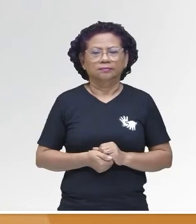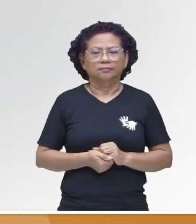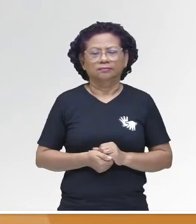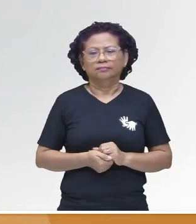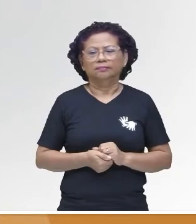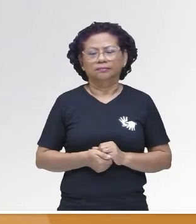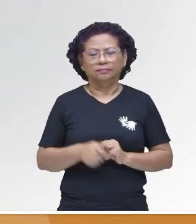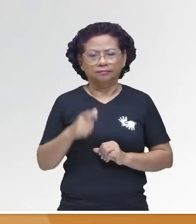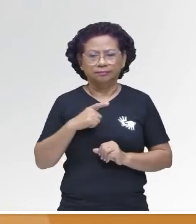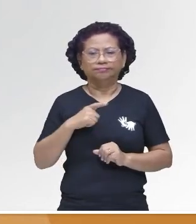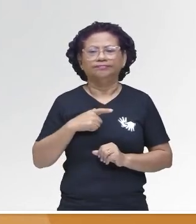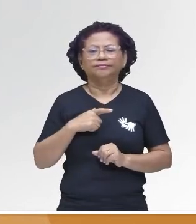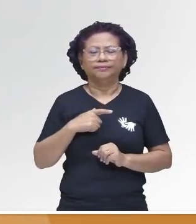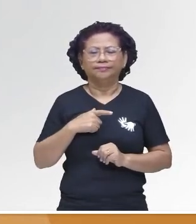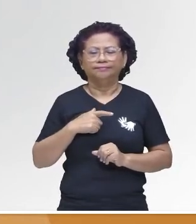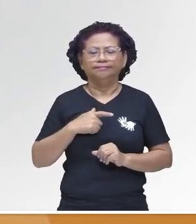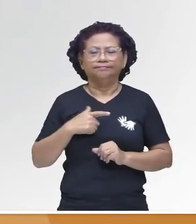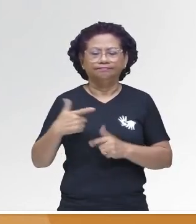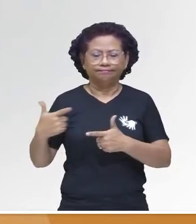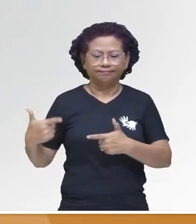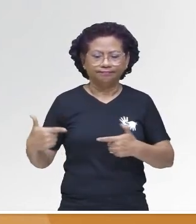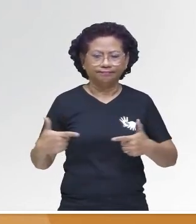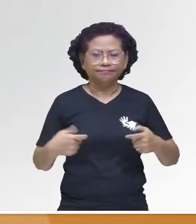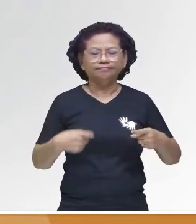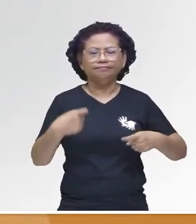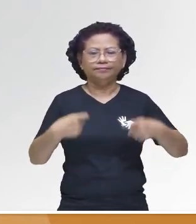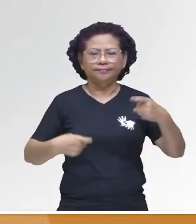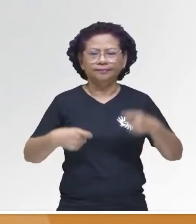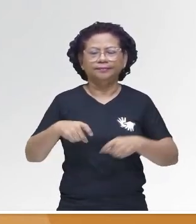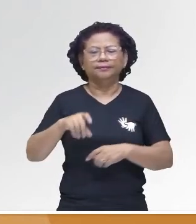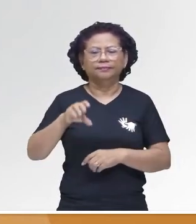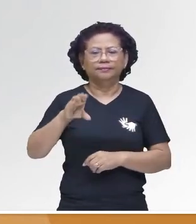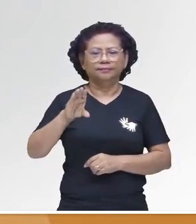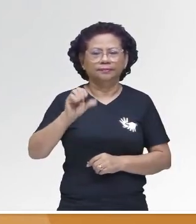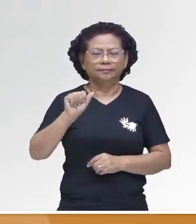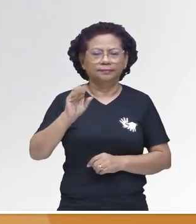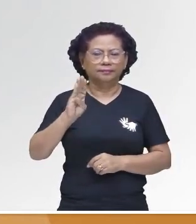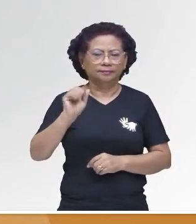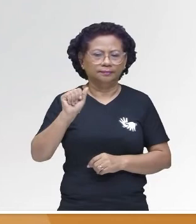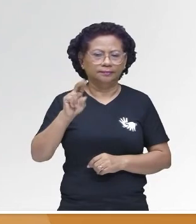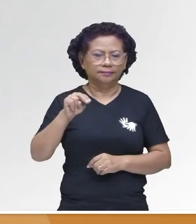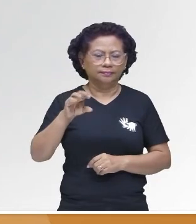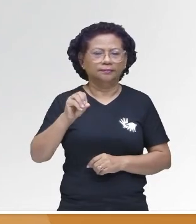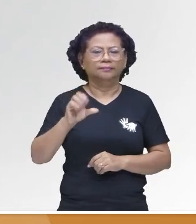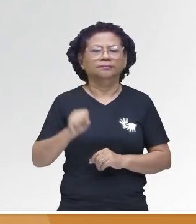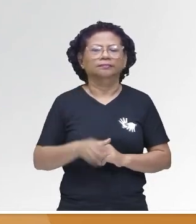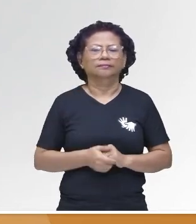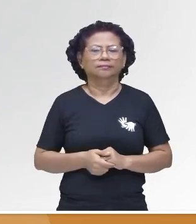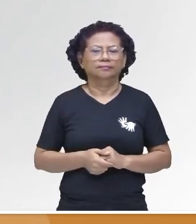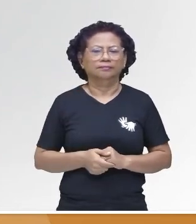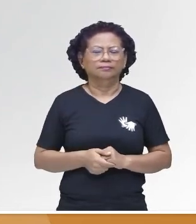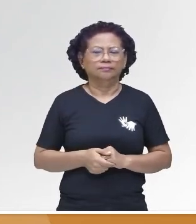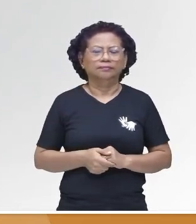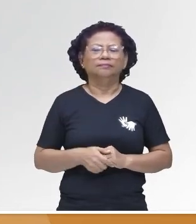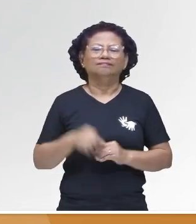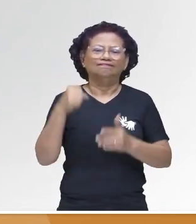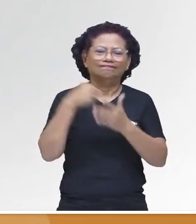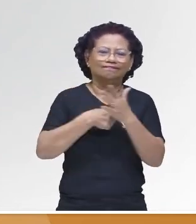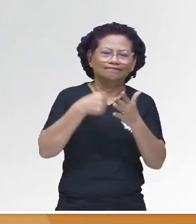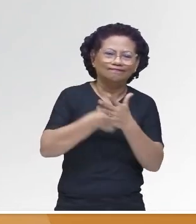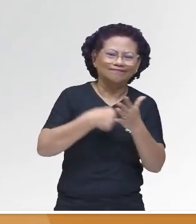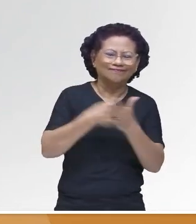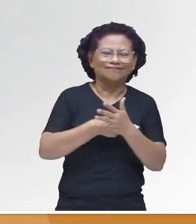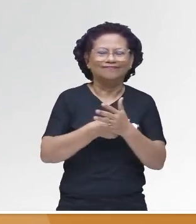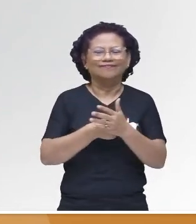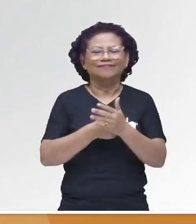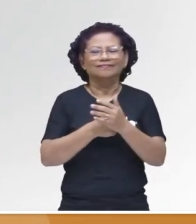cabanos. Tá? Nós temos aqui, a luta durou até 1840 e muitos cabanos foram presos. Belém